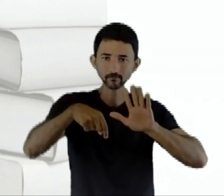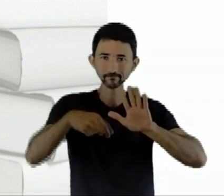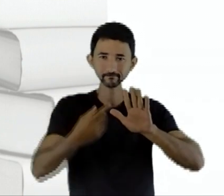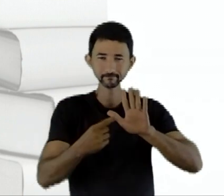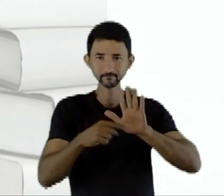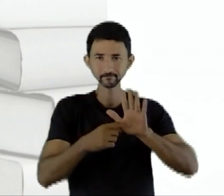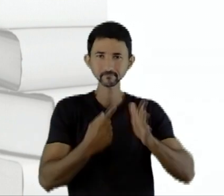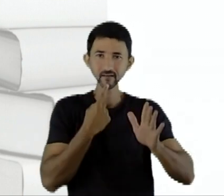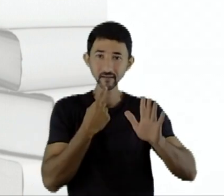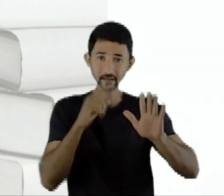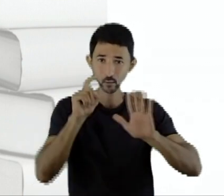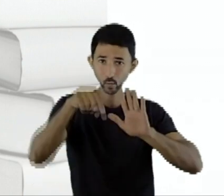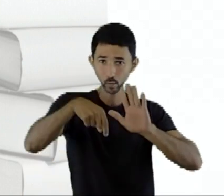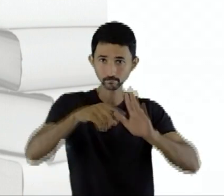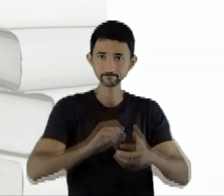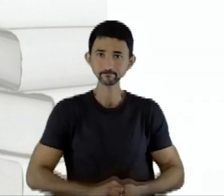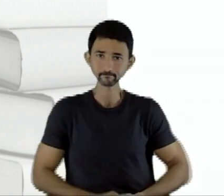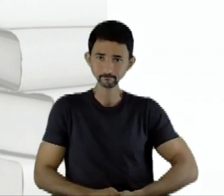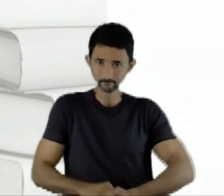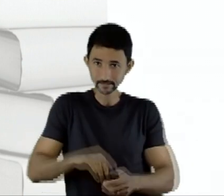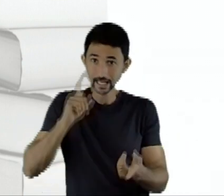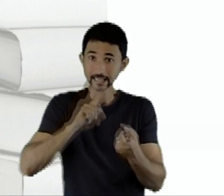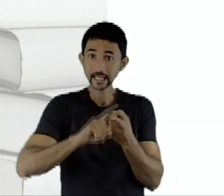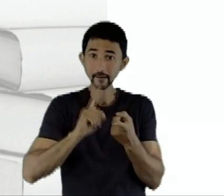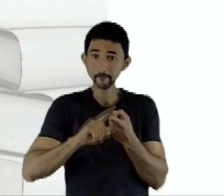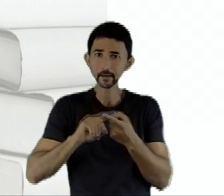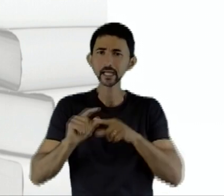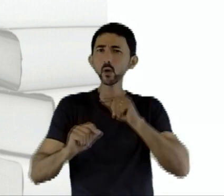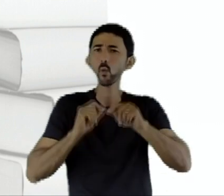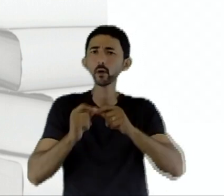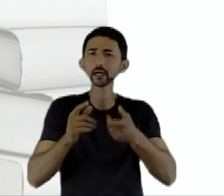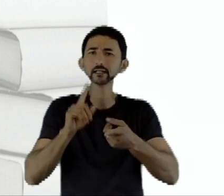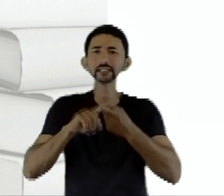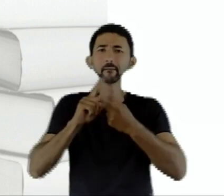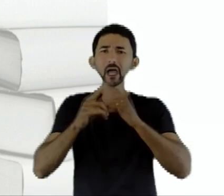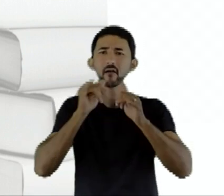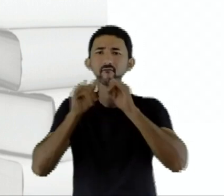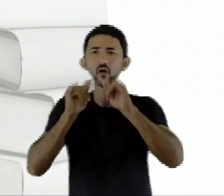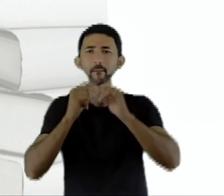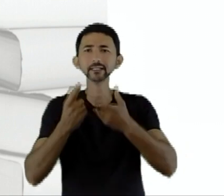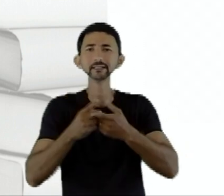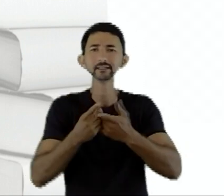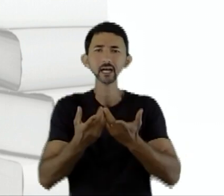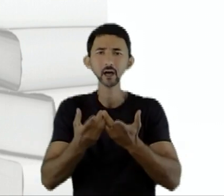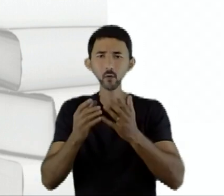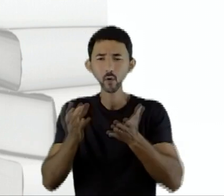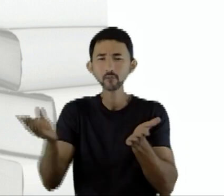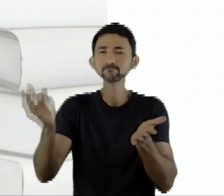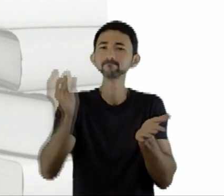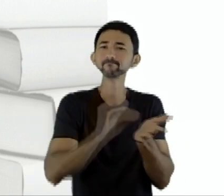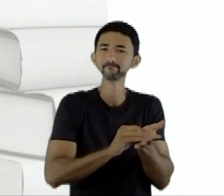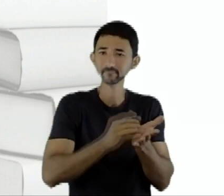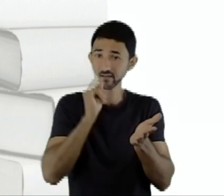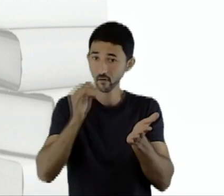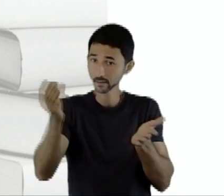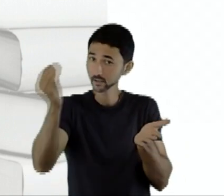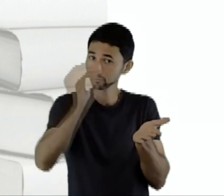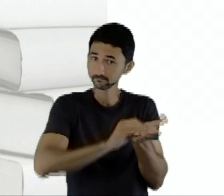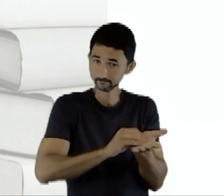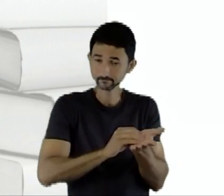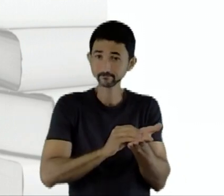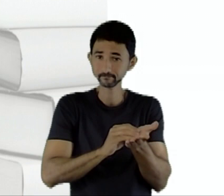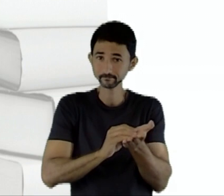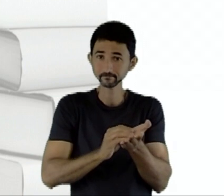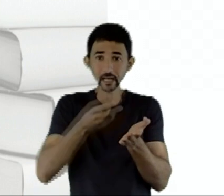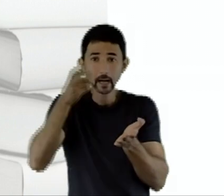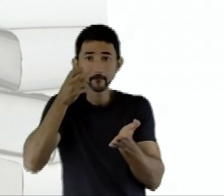indicando o também, é uma informação que está sendo acrescentada. E aí